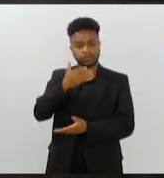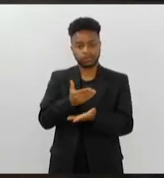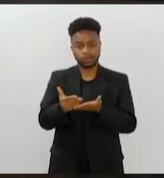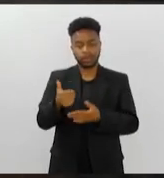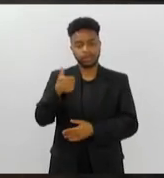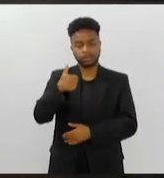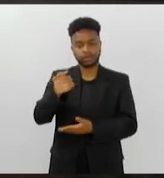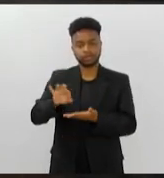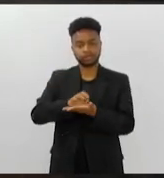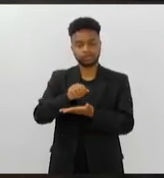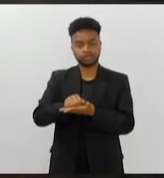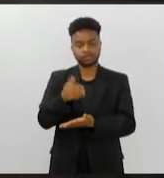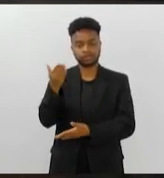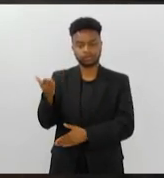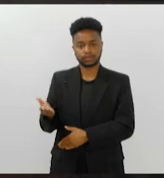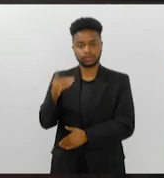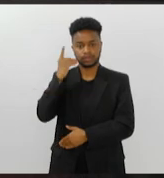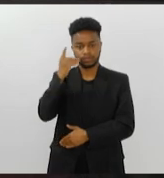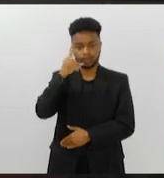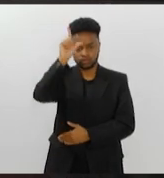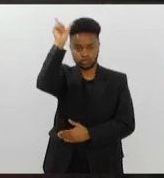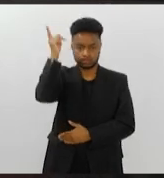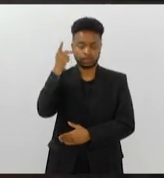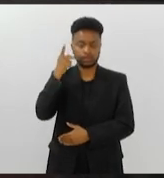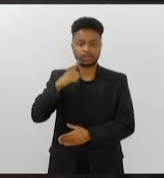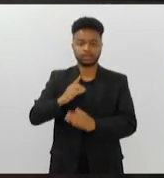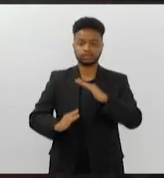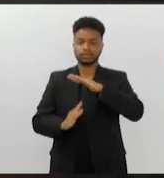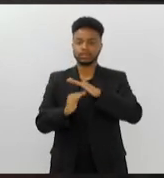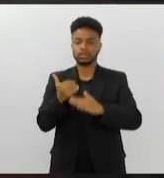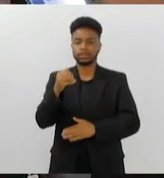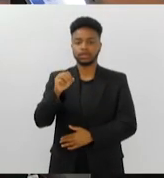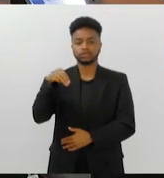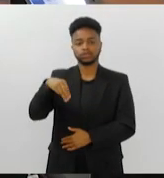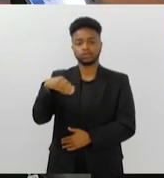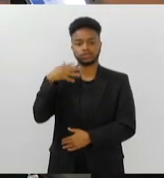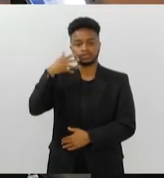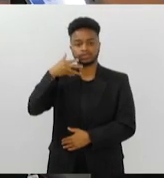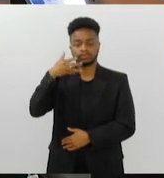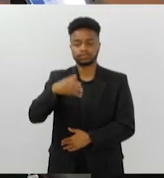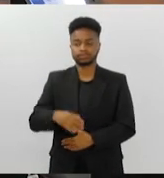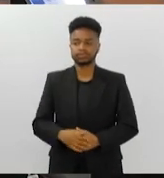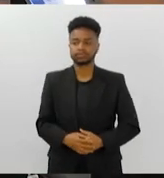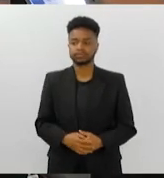orador inscrito é o nbre Deputado luí Paulo que dispõe de 10 minutos